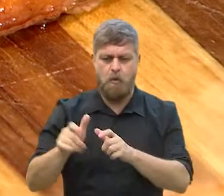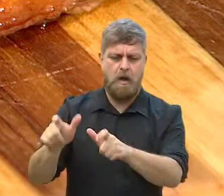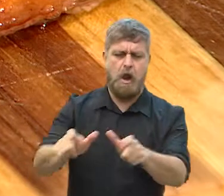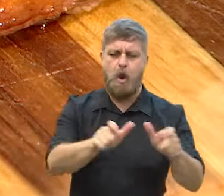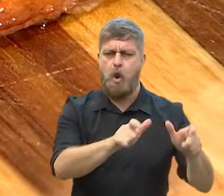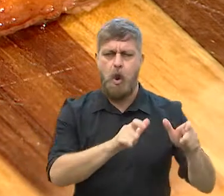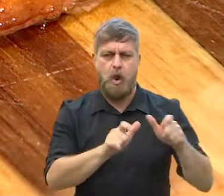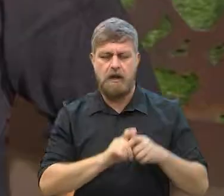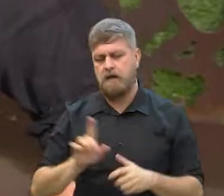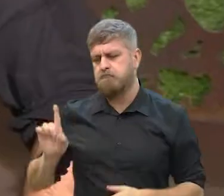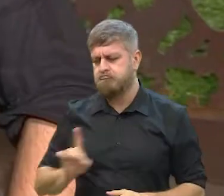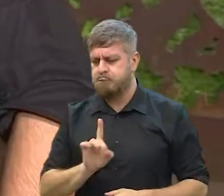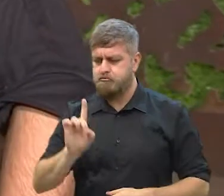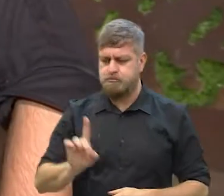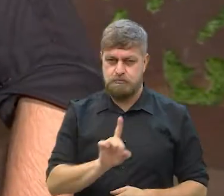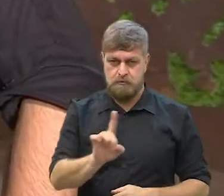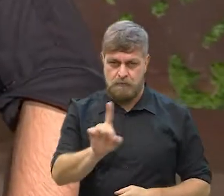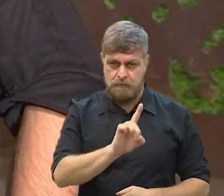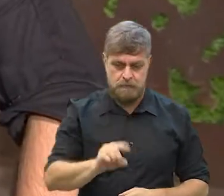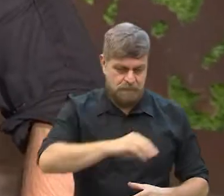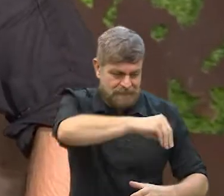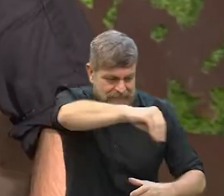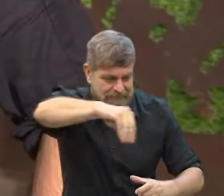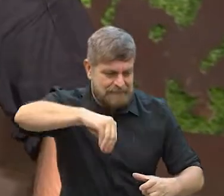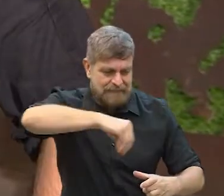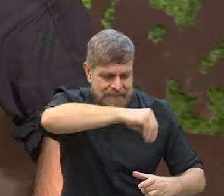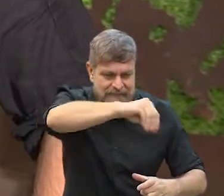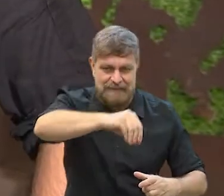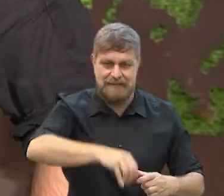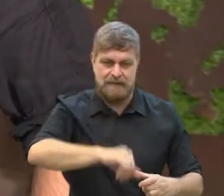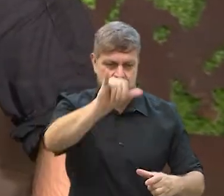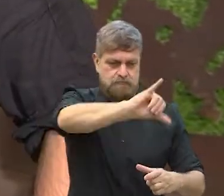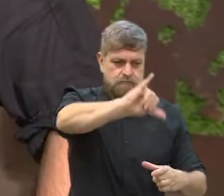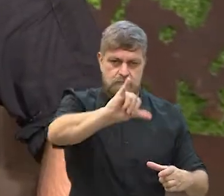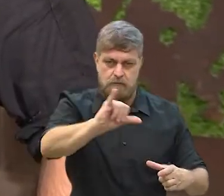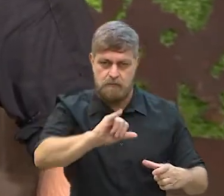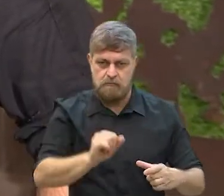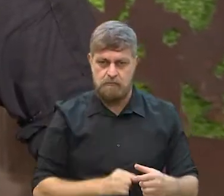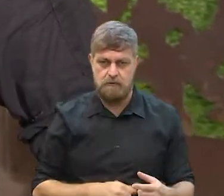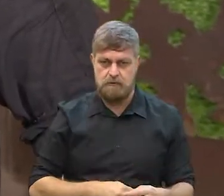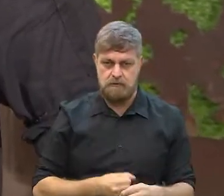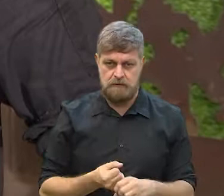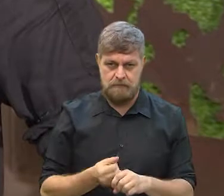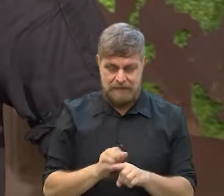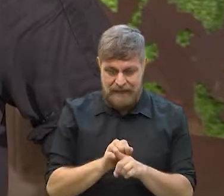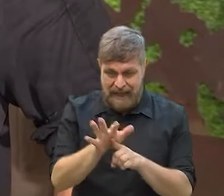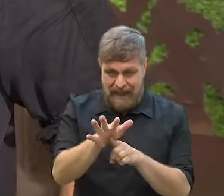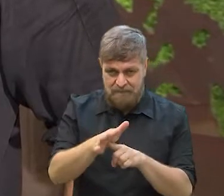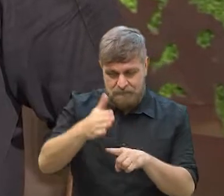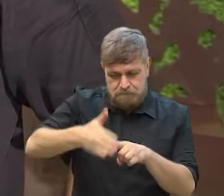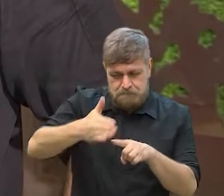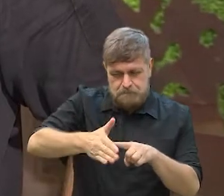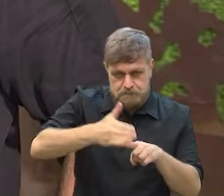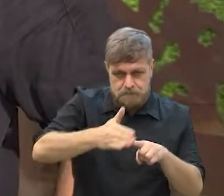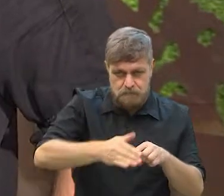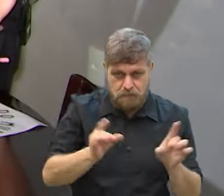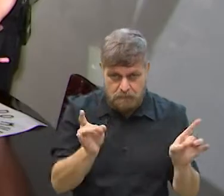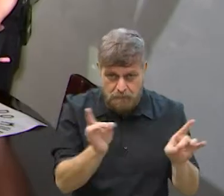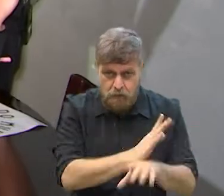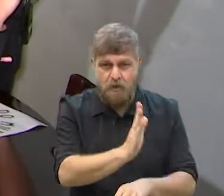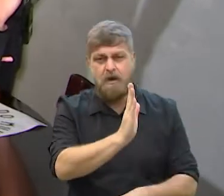pode ir em qualquer mercado de temperos, casa de temperos, e pegar essas ervas prontas, que a receita a gente já tem